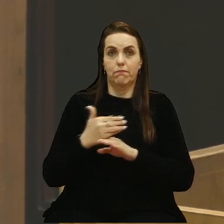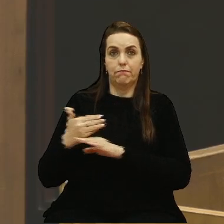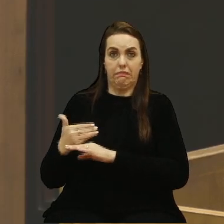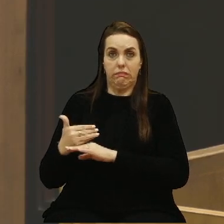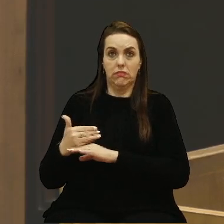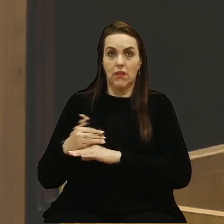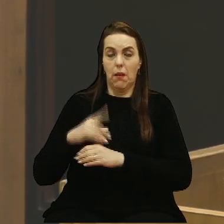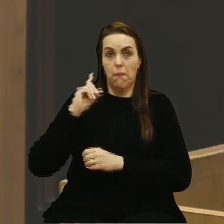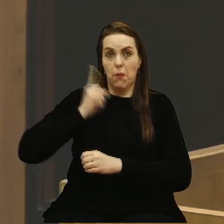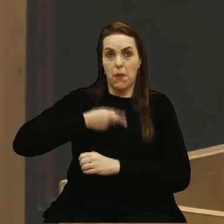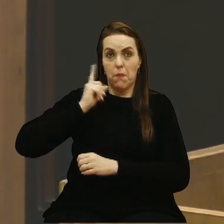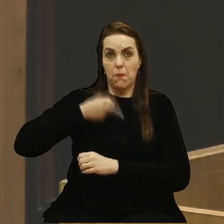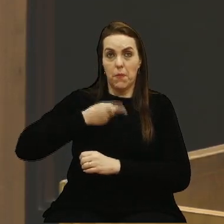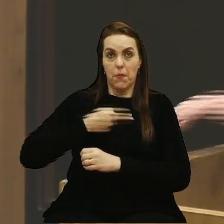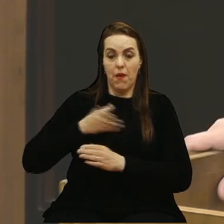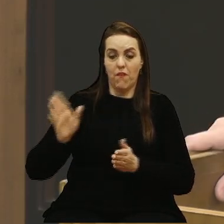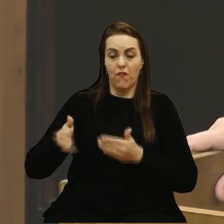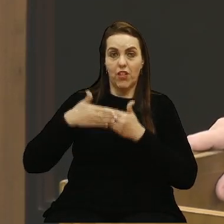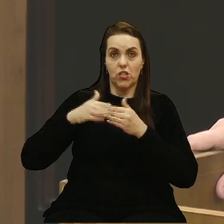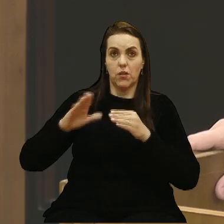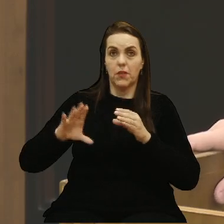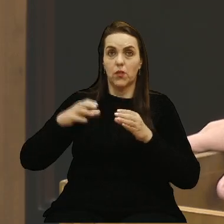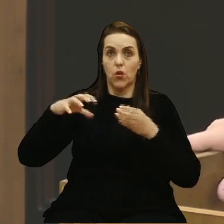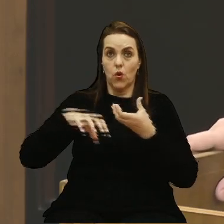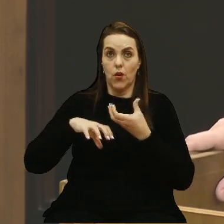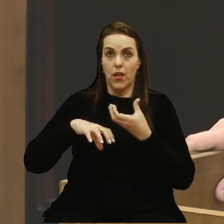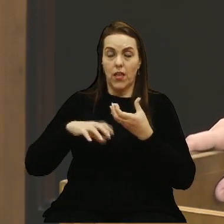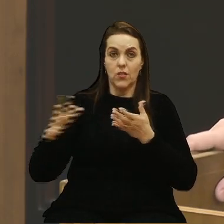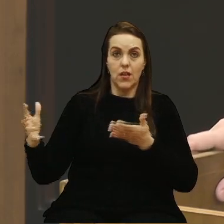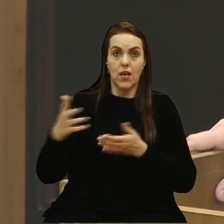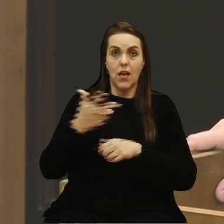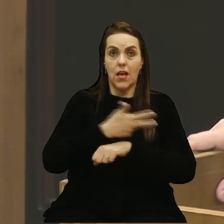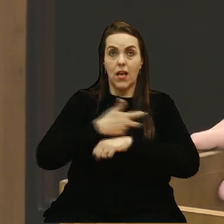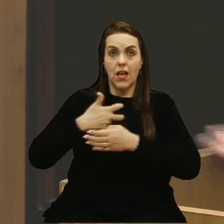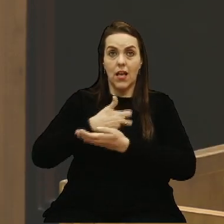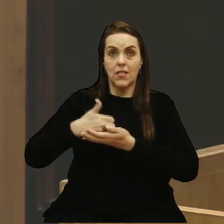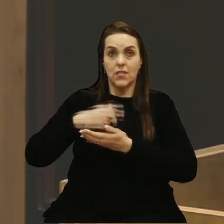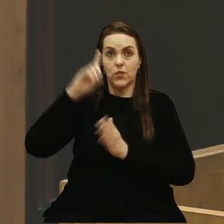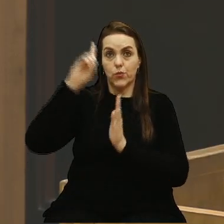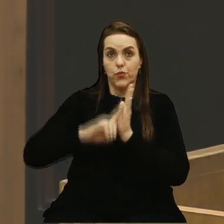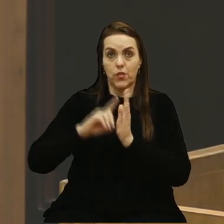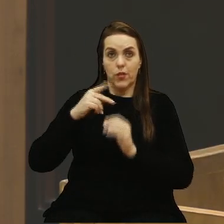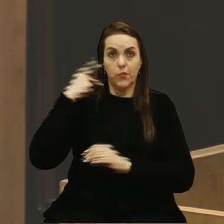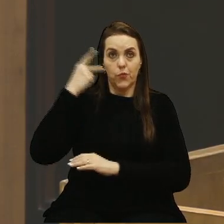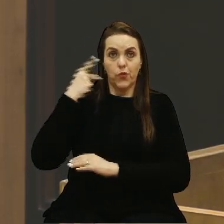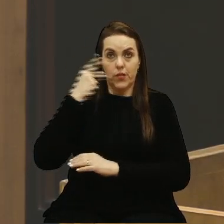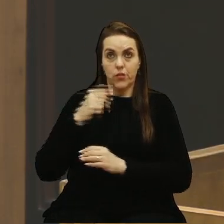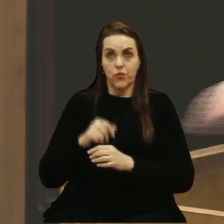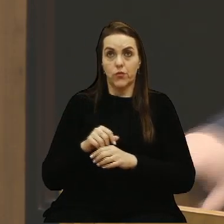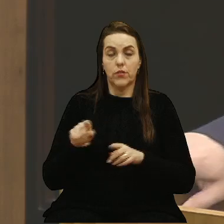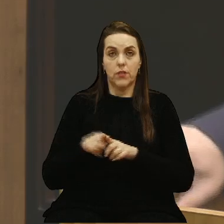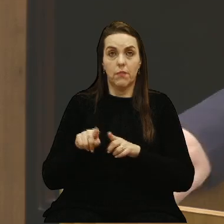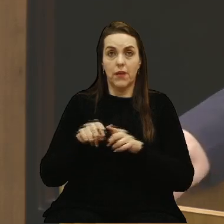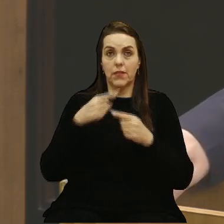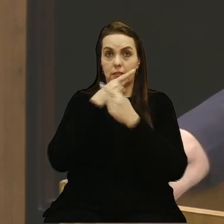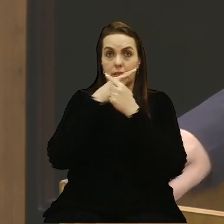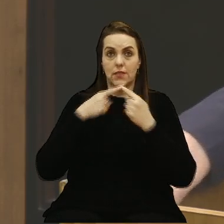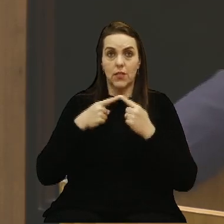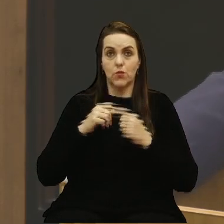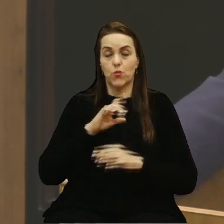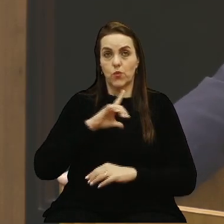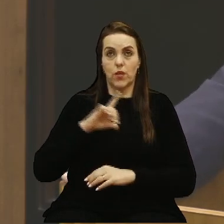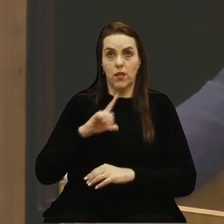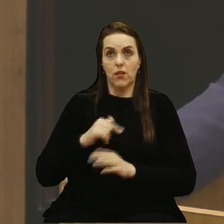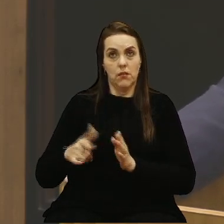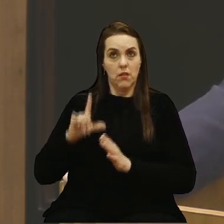houve o fechamento do Congresso Nacional Brasileiro, a cassação dos direitos políticos, o estabelecimento de censura prévia, que eu sou